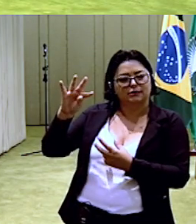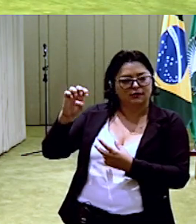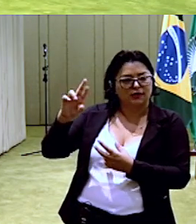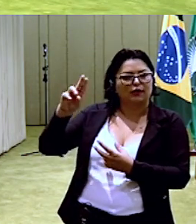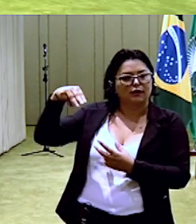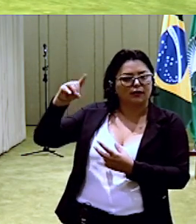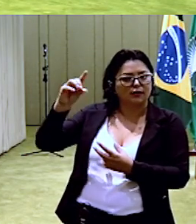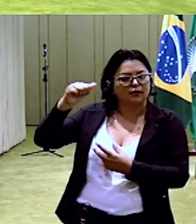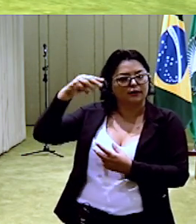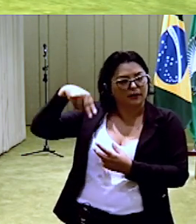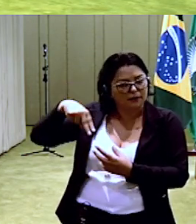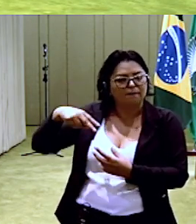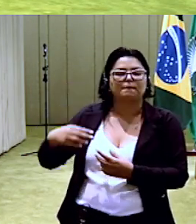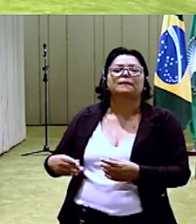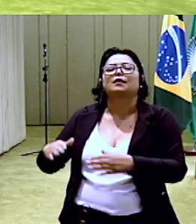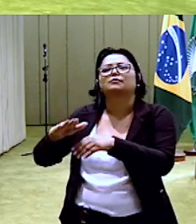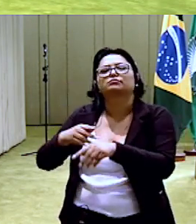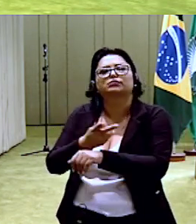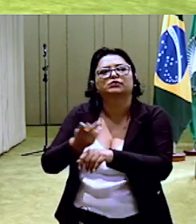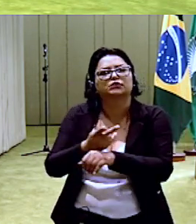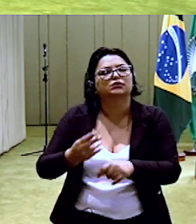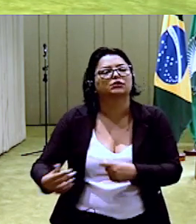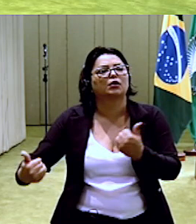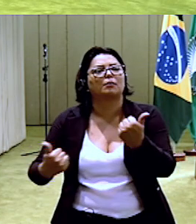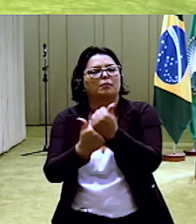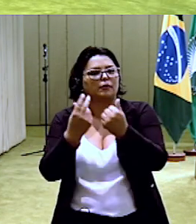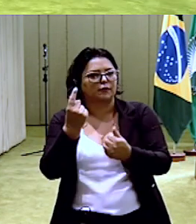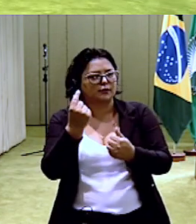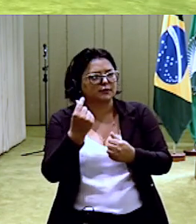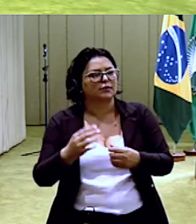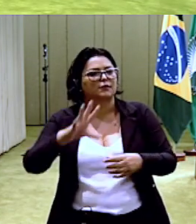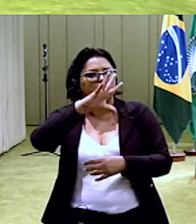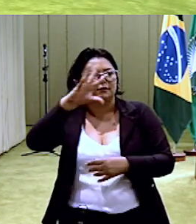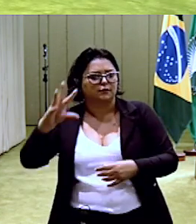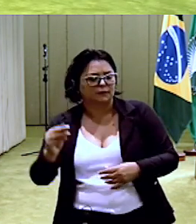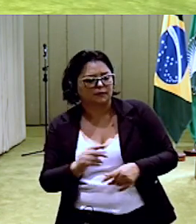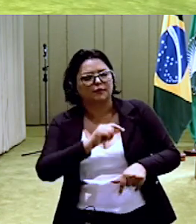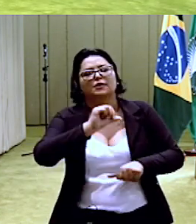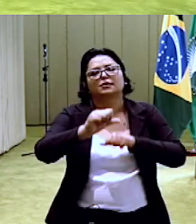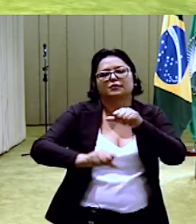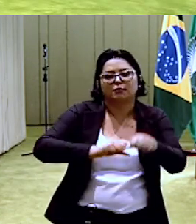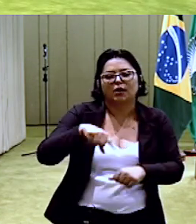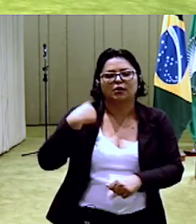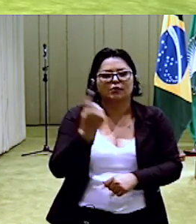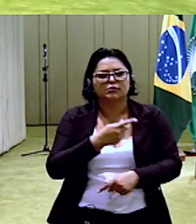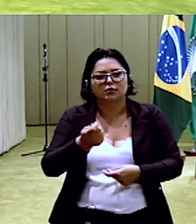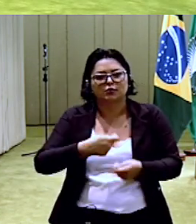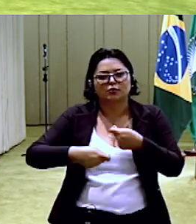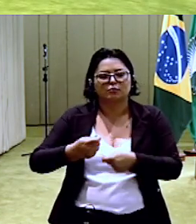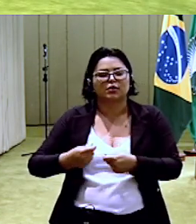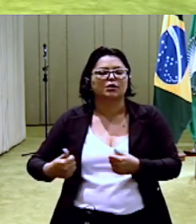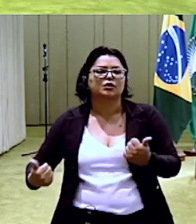mais capital para a África, para as infraestruturas, para a transformação das nossas economias, vindo